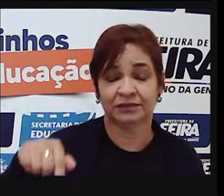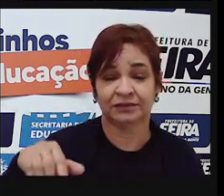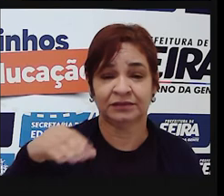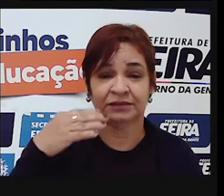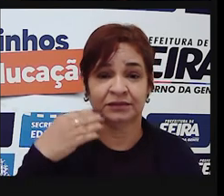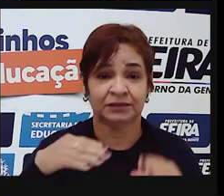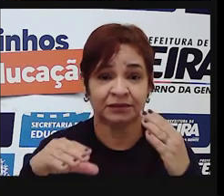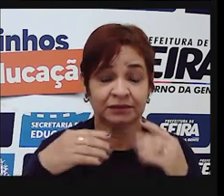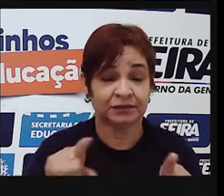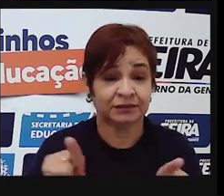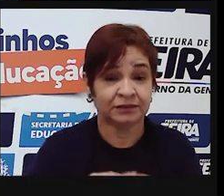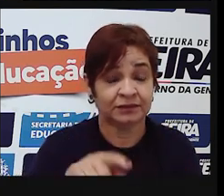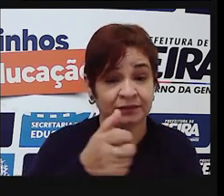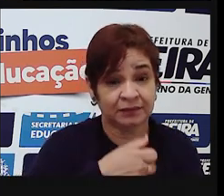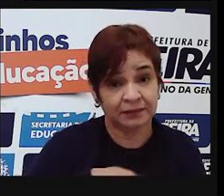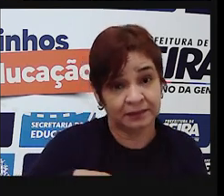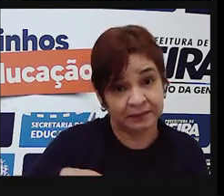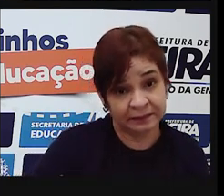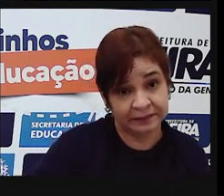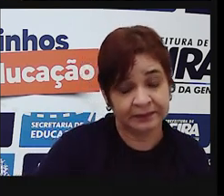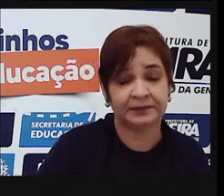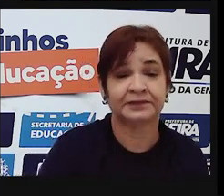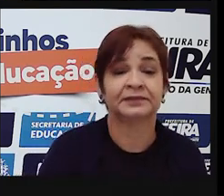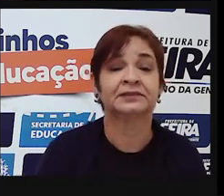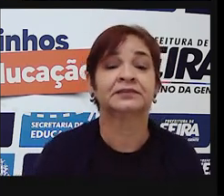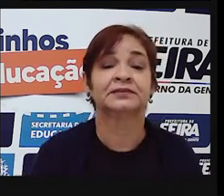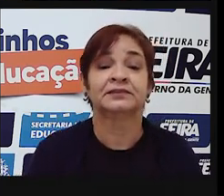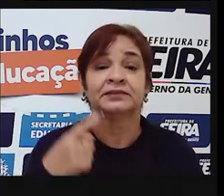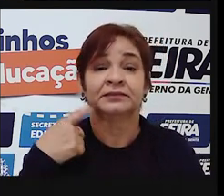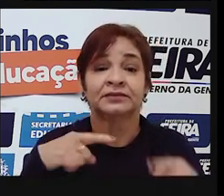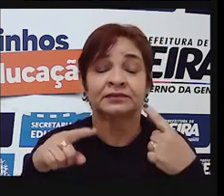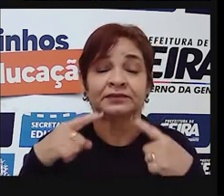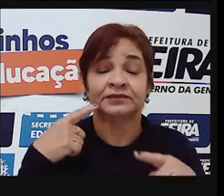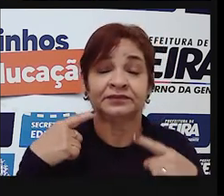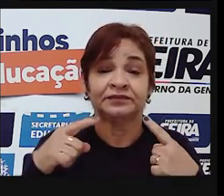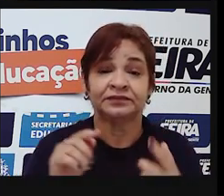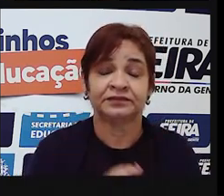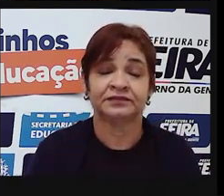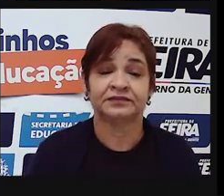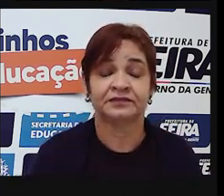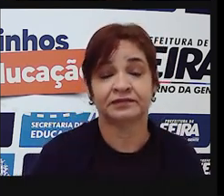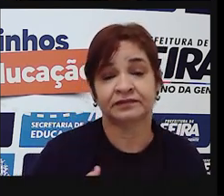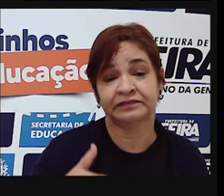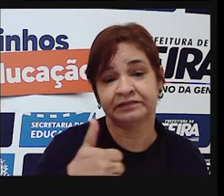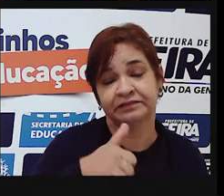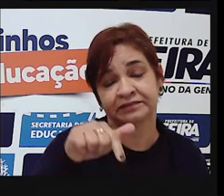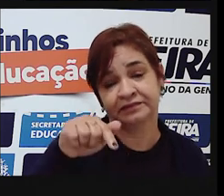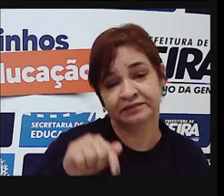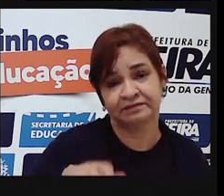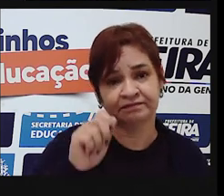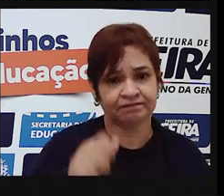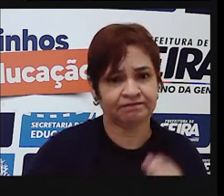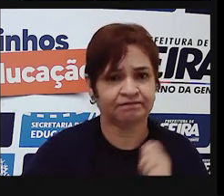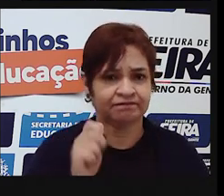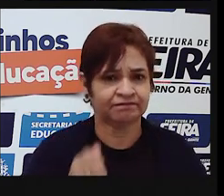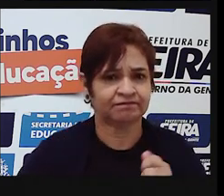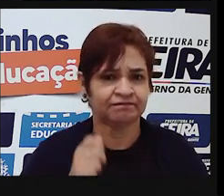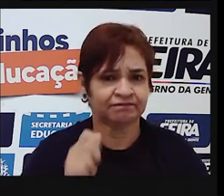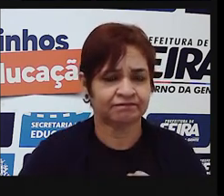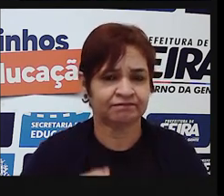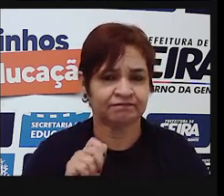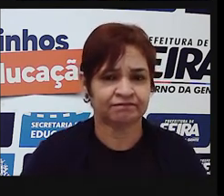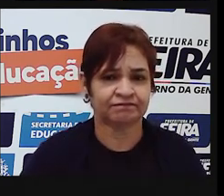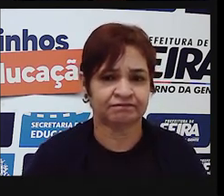compositora e produtora musical. Aos 17 anos, foi baterista de uma banda punk chamada